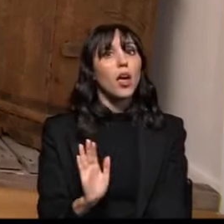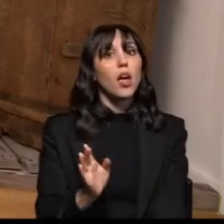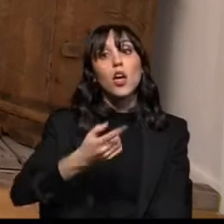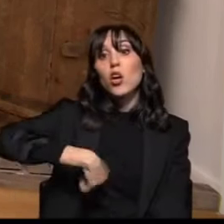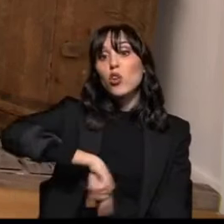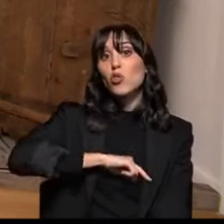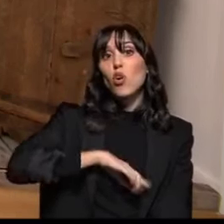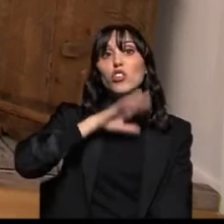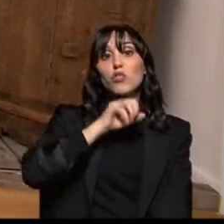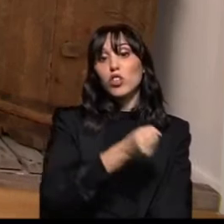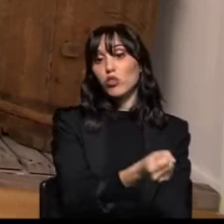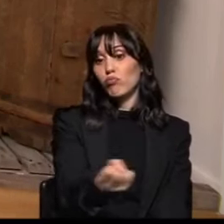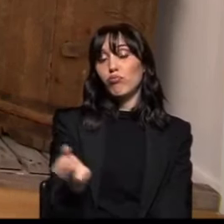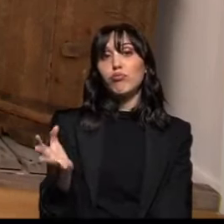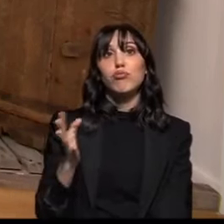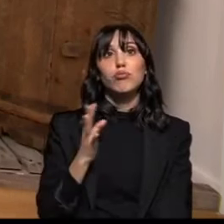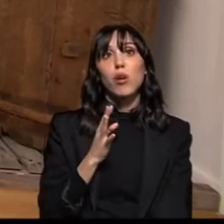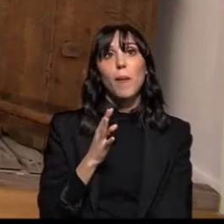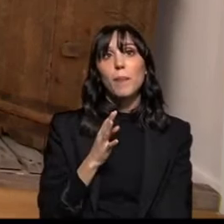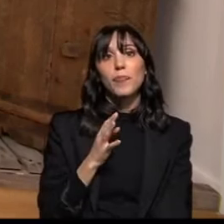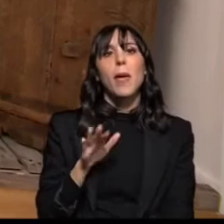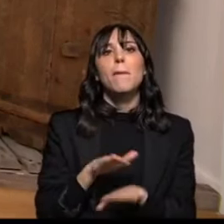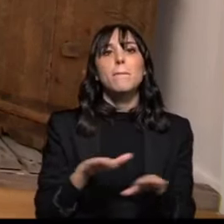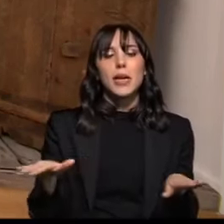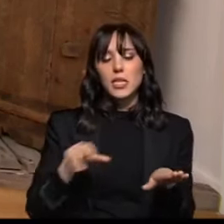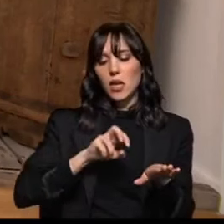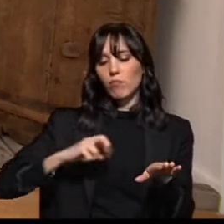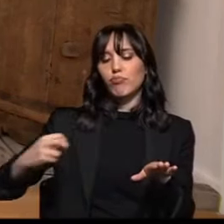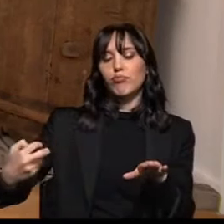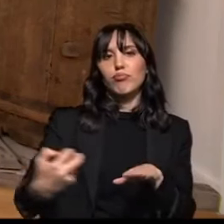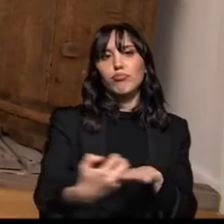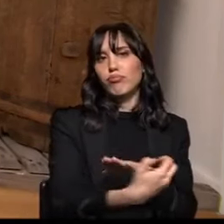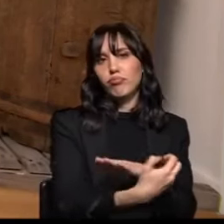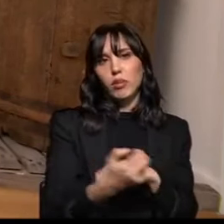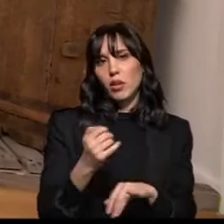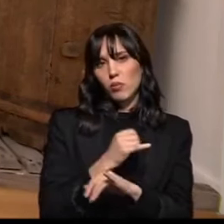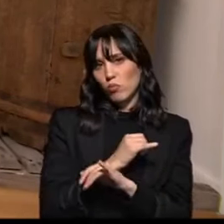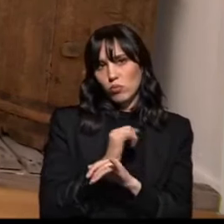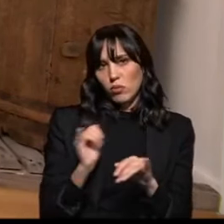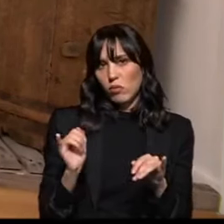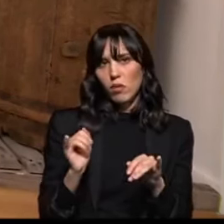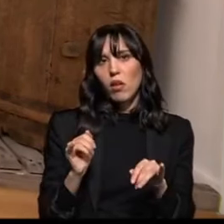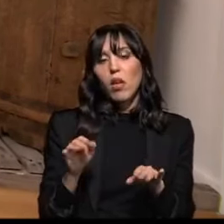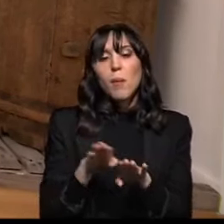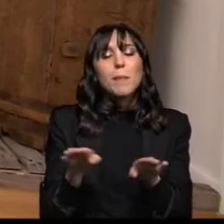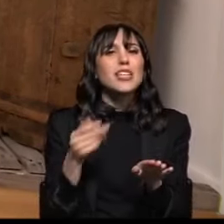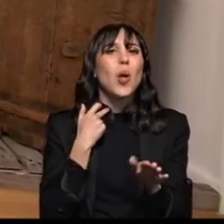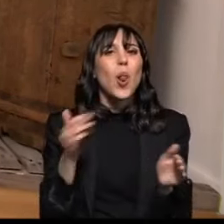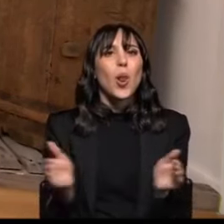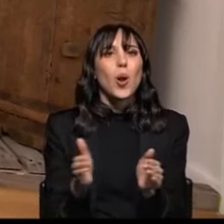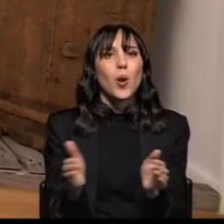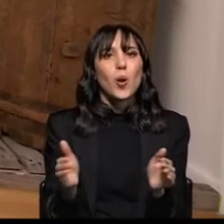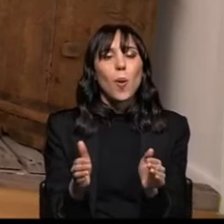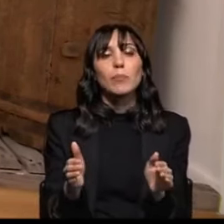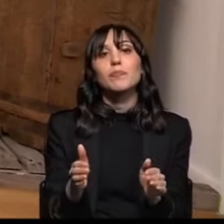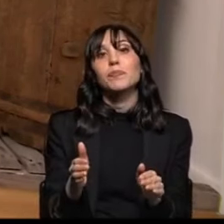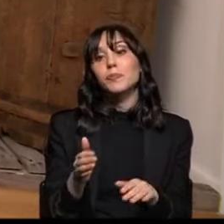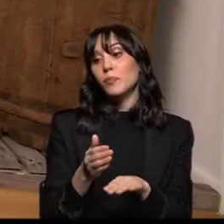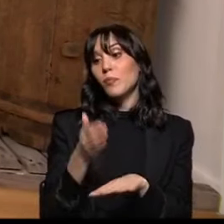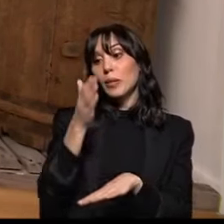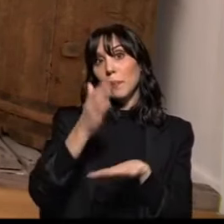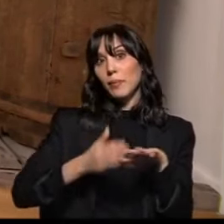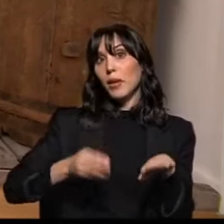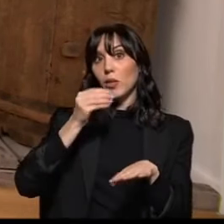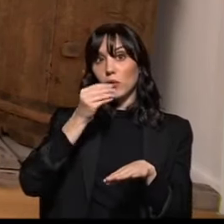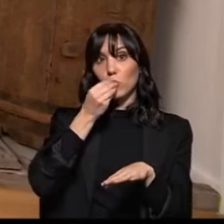muitos, não cabíamos todos na mesa, que a mesa não era muito grande, infelizmente. E a tal metade comia no chão, assentados. E a